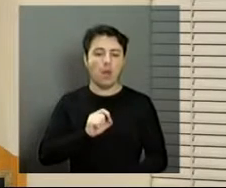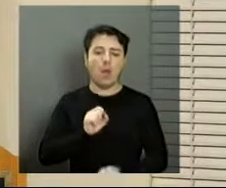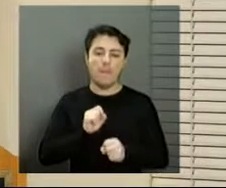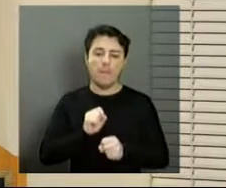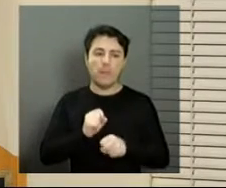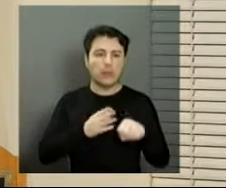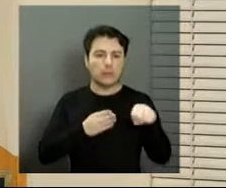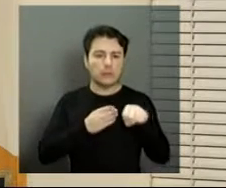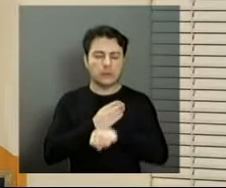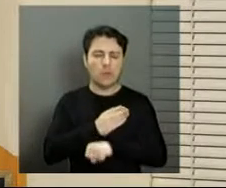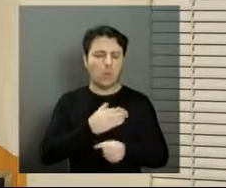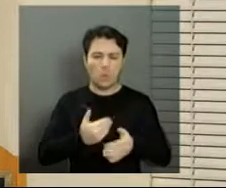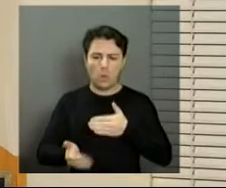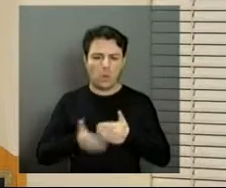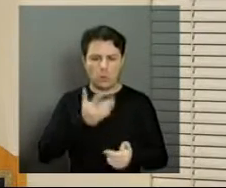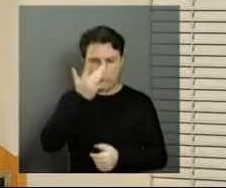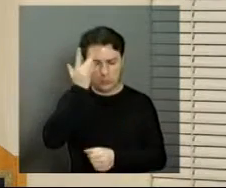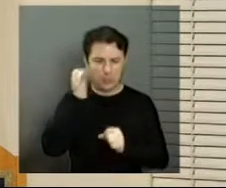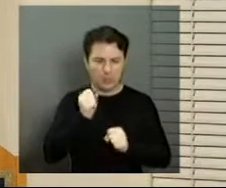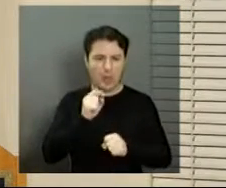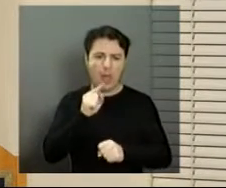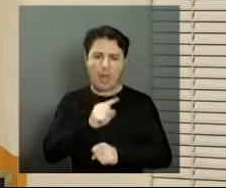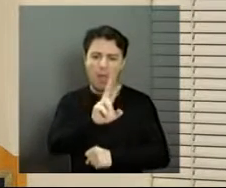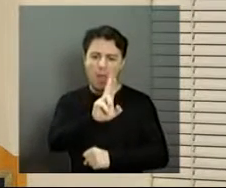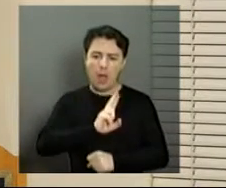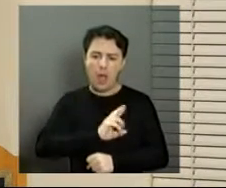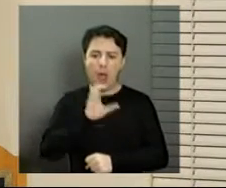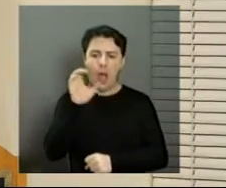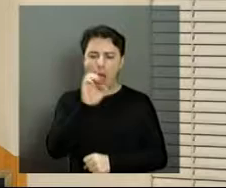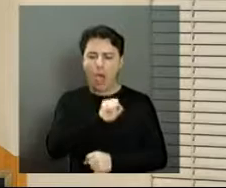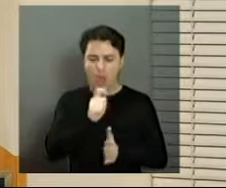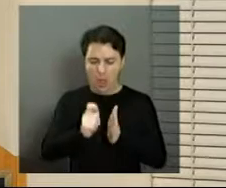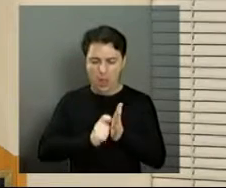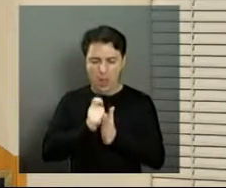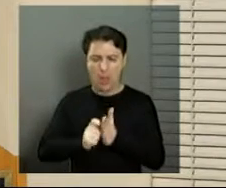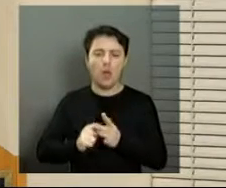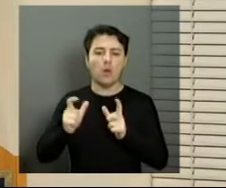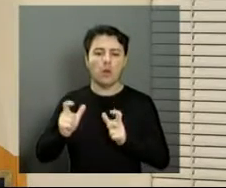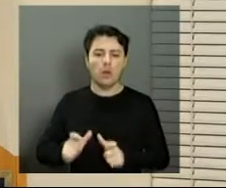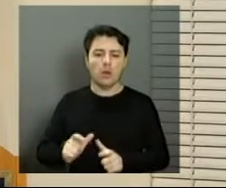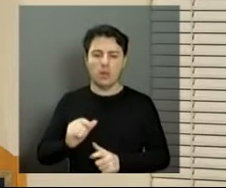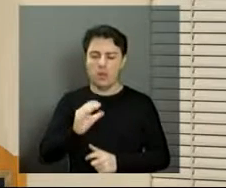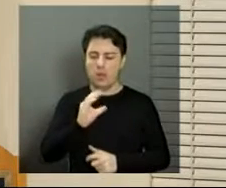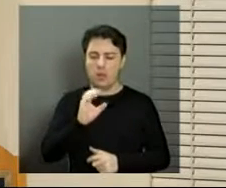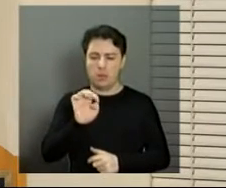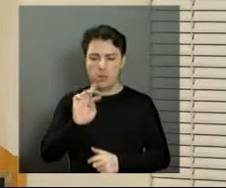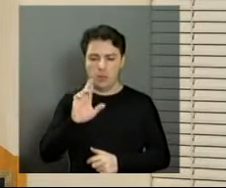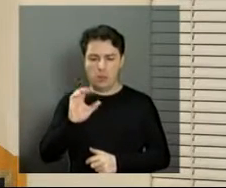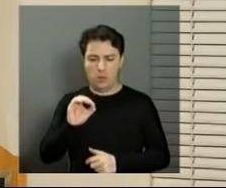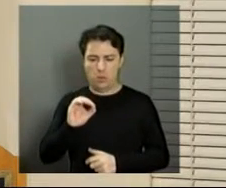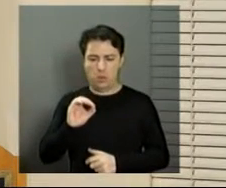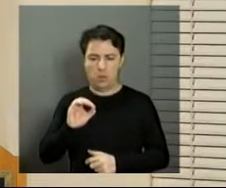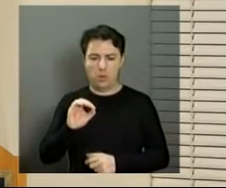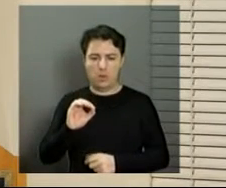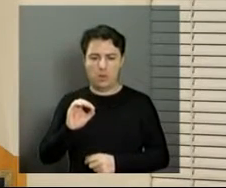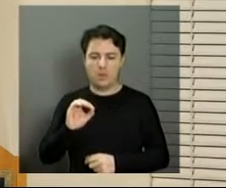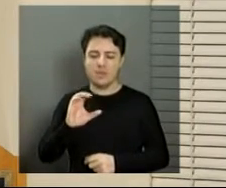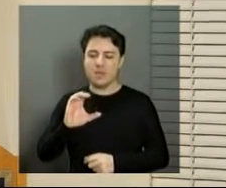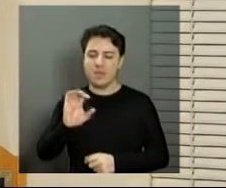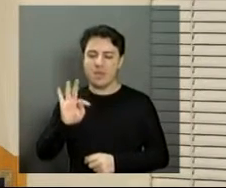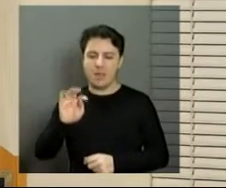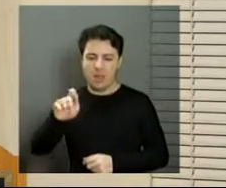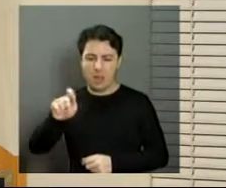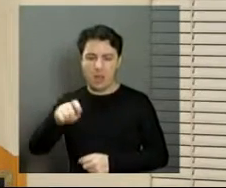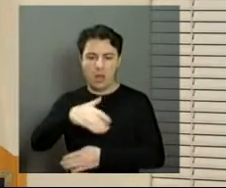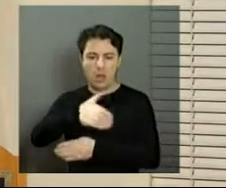ser realizado por qualquer pessoa. O resultado é rápido e em Araraquara é feito no Centro de Testagem e Aconselhamento, CTA,